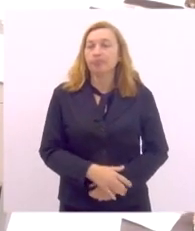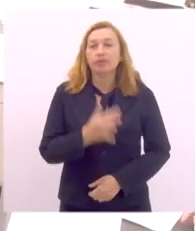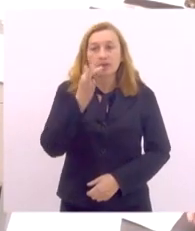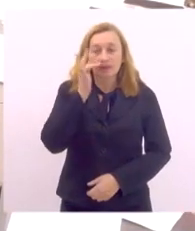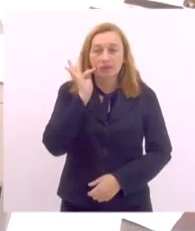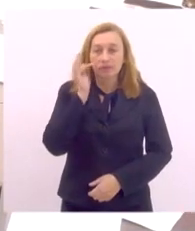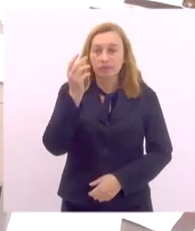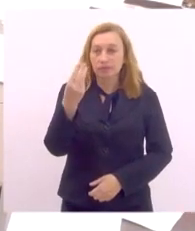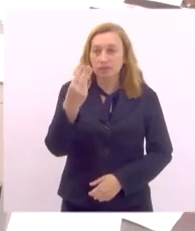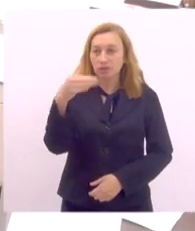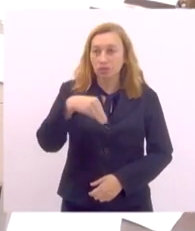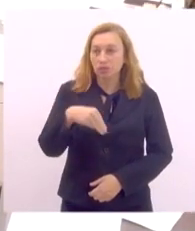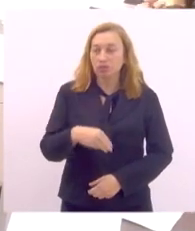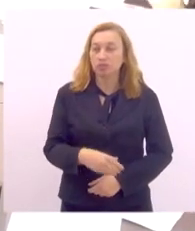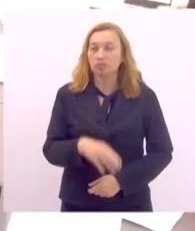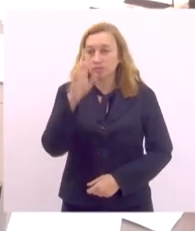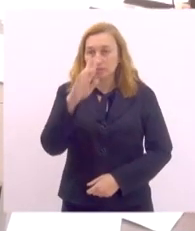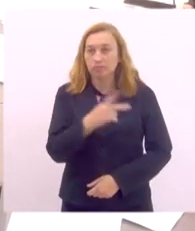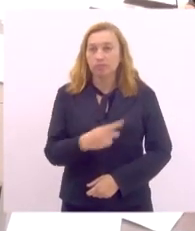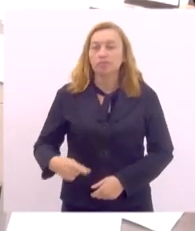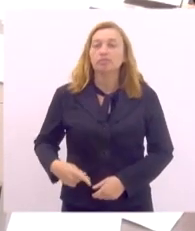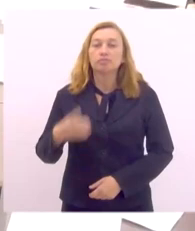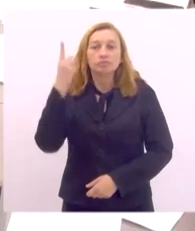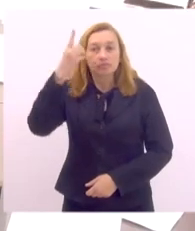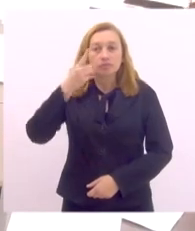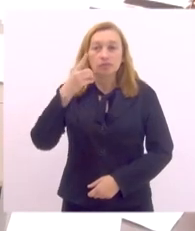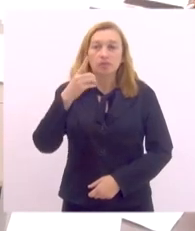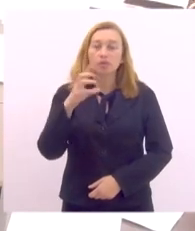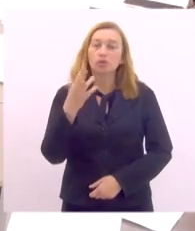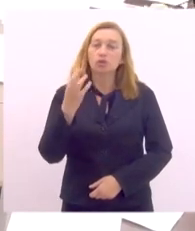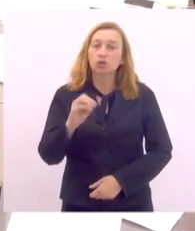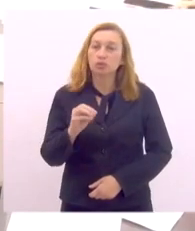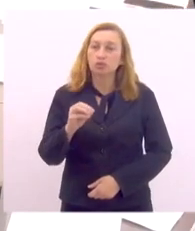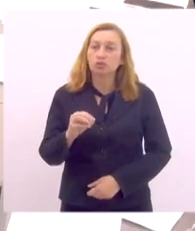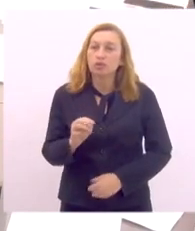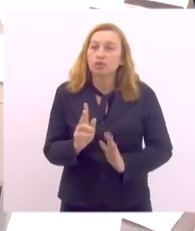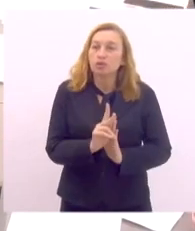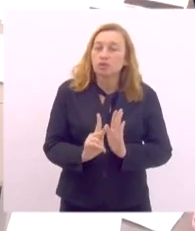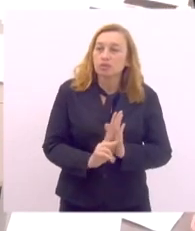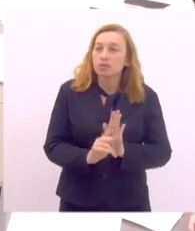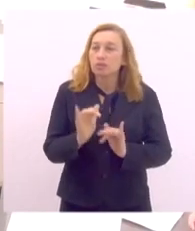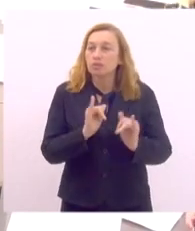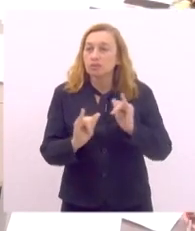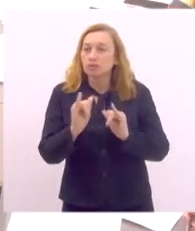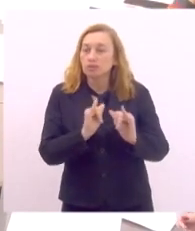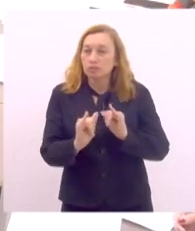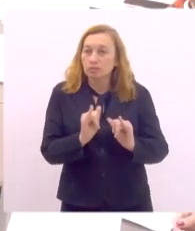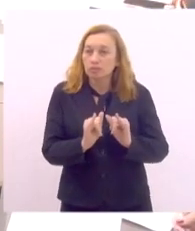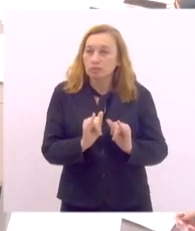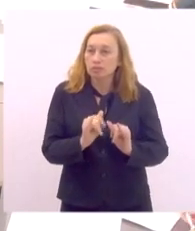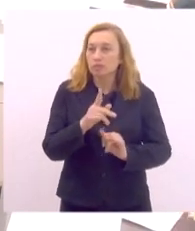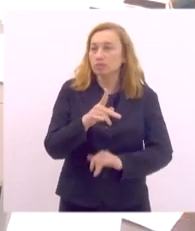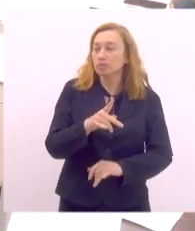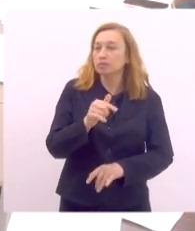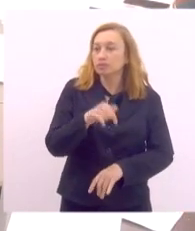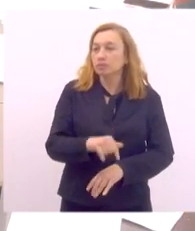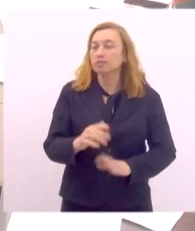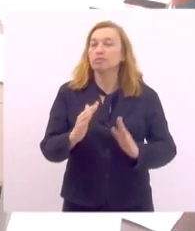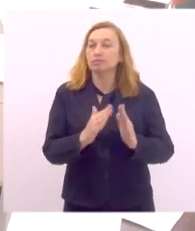Flávio, 3 minutos. Presidente, deputado Rodrigo, o projeto a gente fez no formato de programa, que aqui na casa a gente